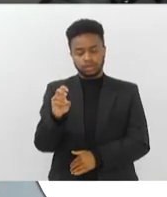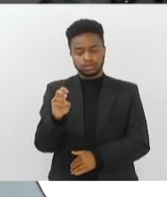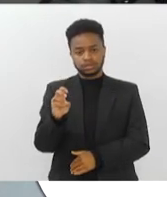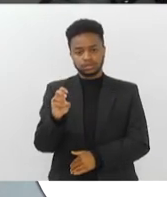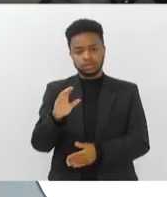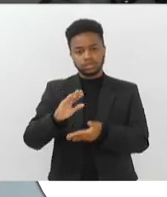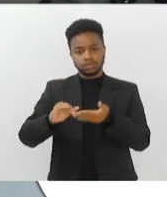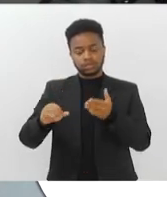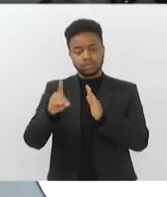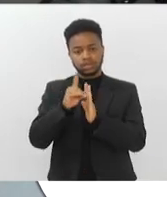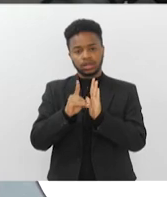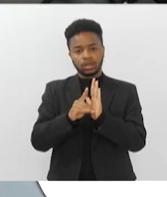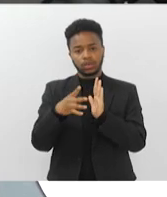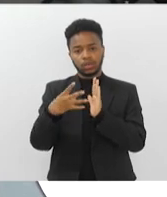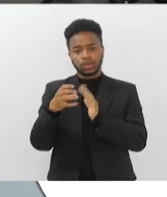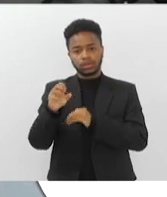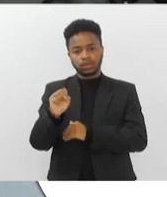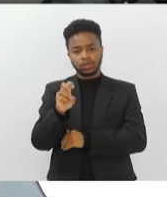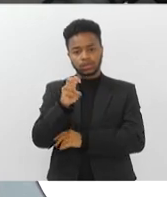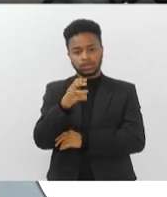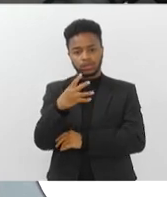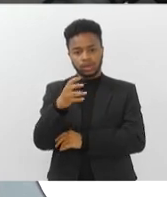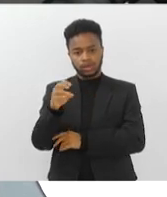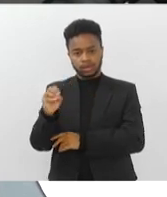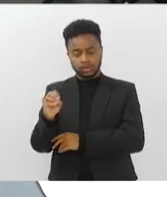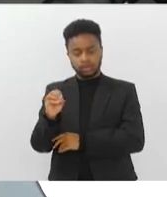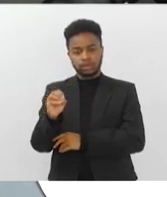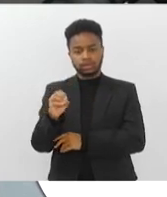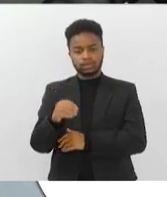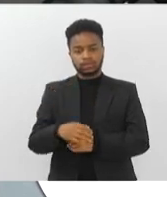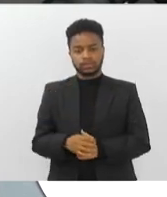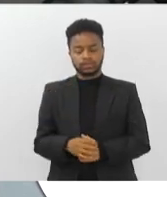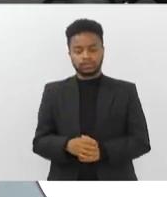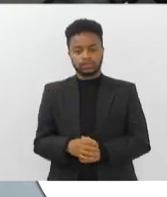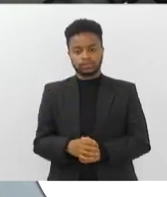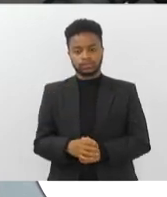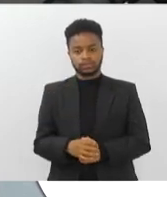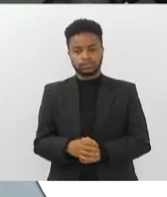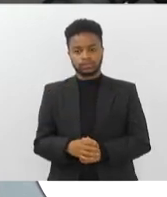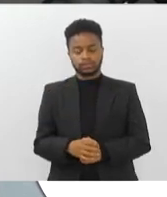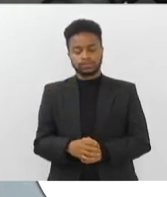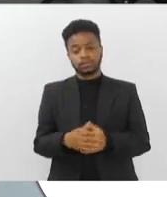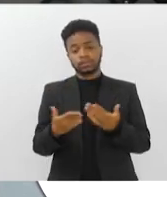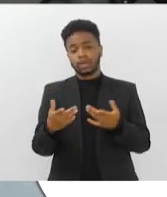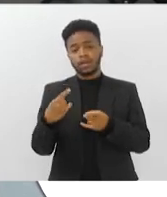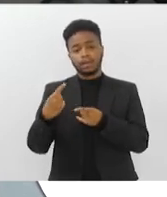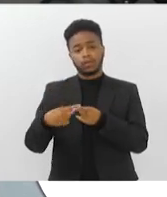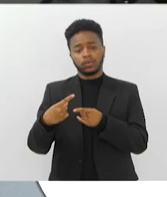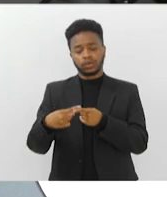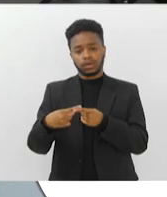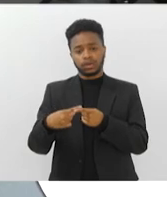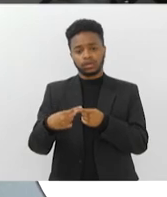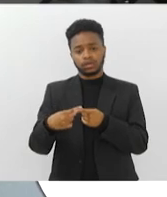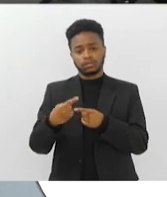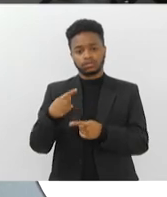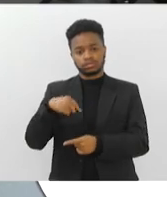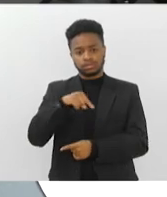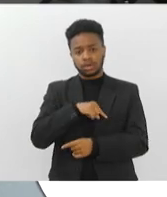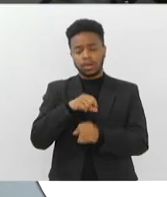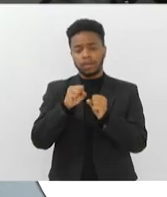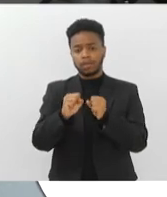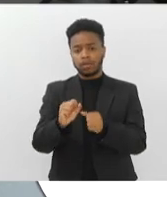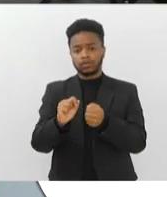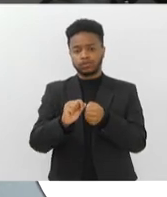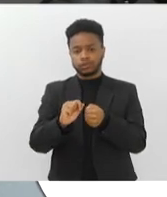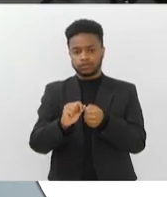revogou o decreto 48.540 de 14 de junho de 23. E por que que nós podemos fazer